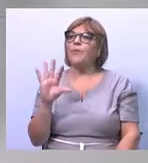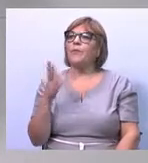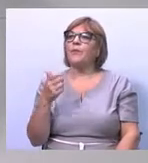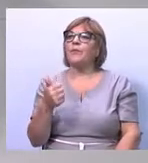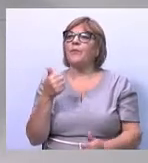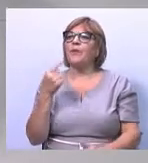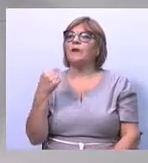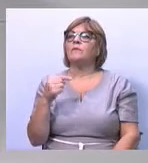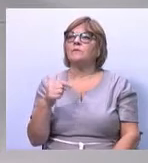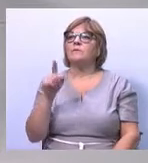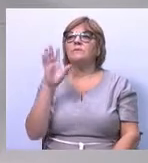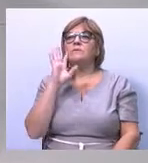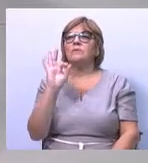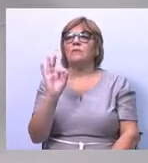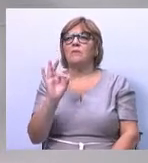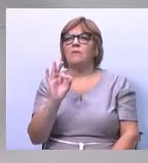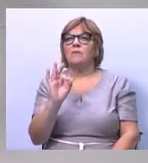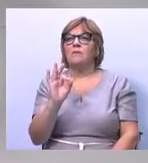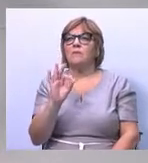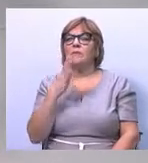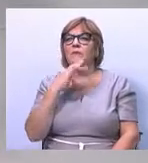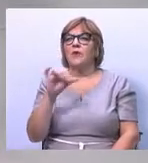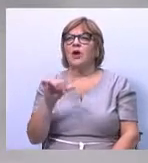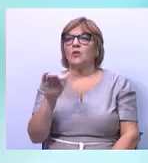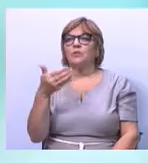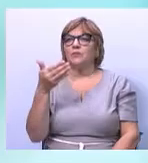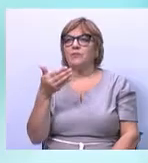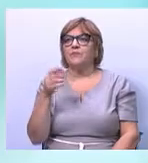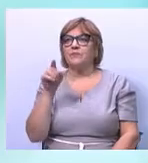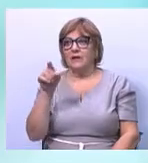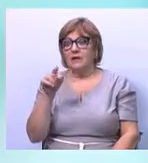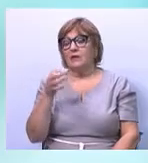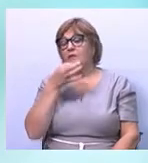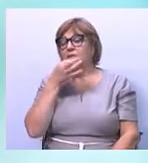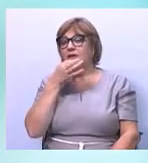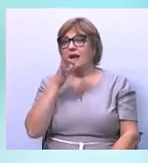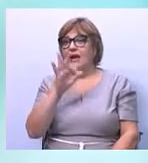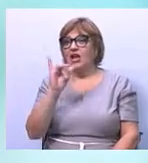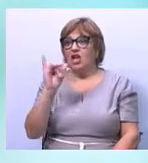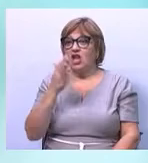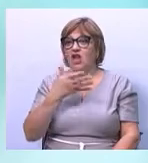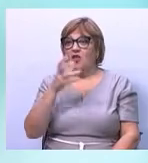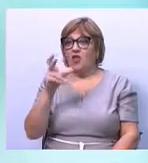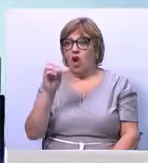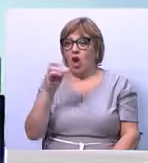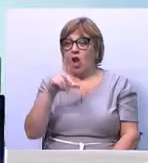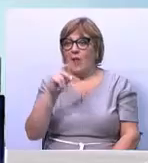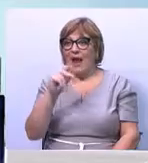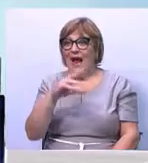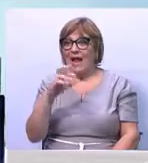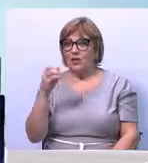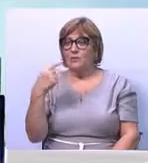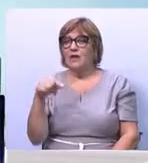também deste tipo de óleo essencial? Nesse caso estamos a falar do hidrolato, que é o extrato que